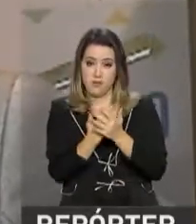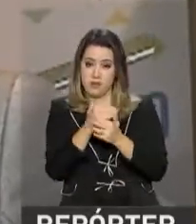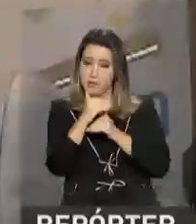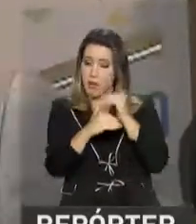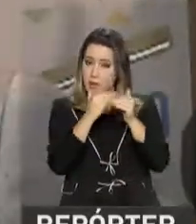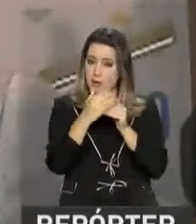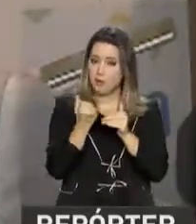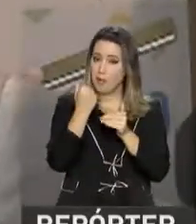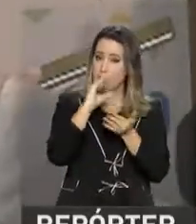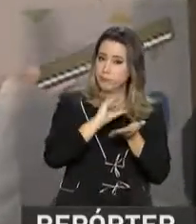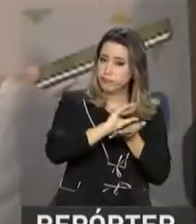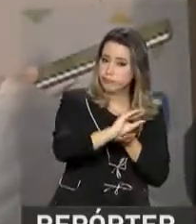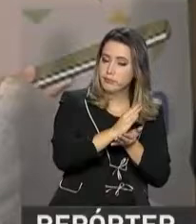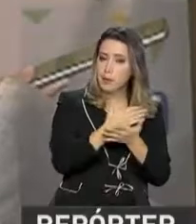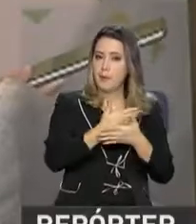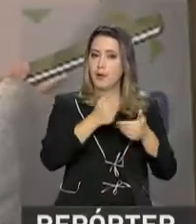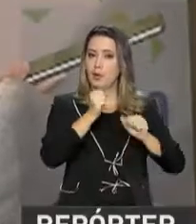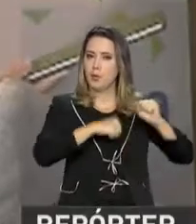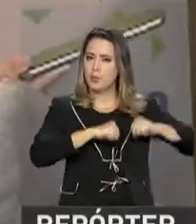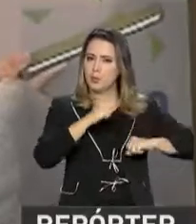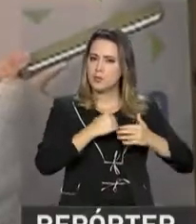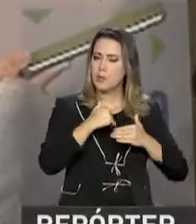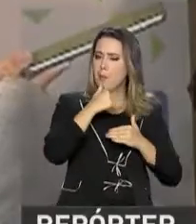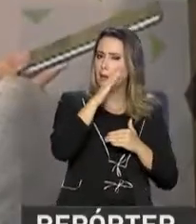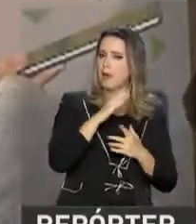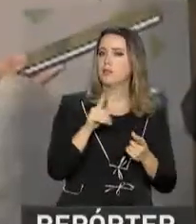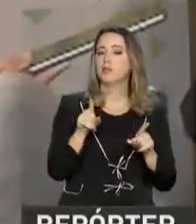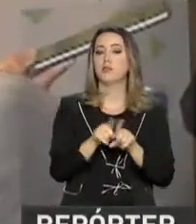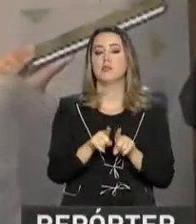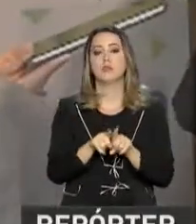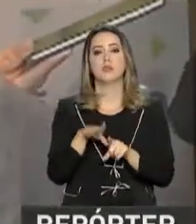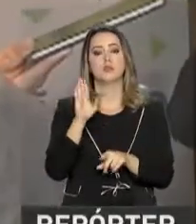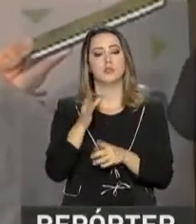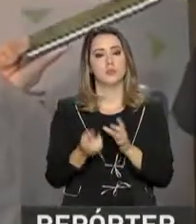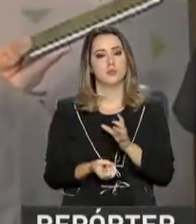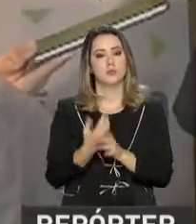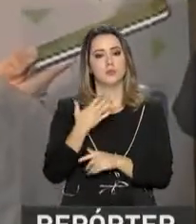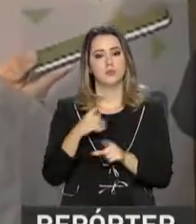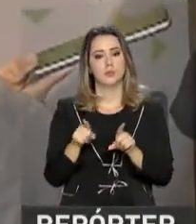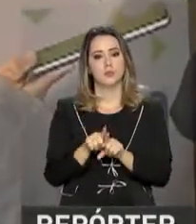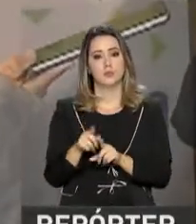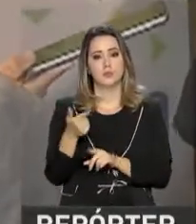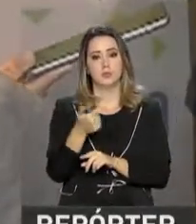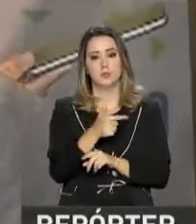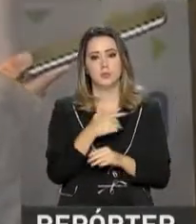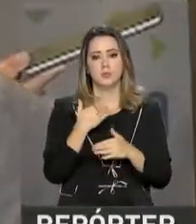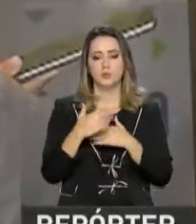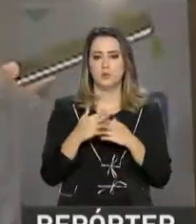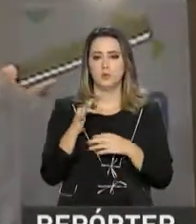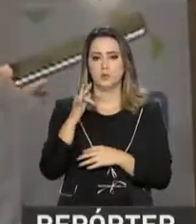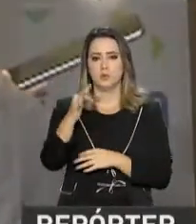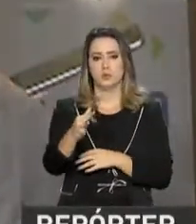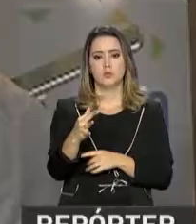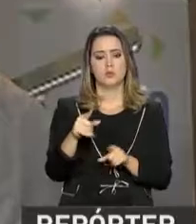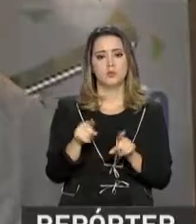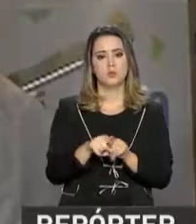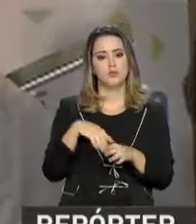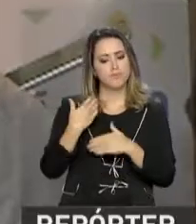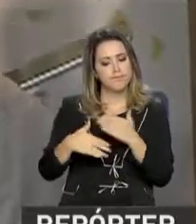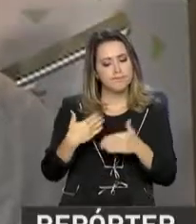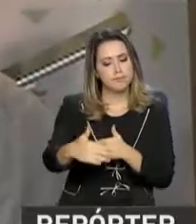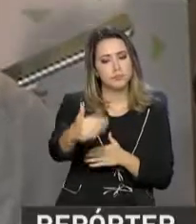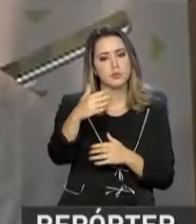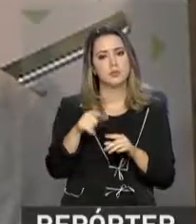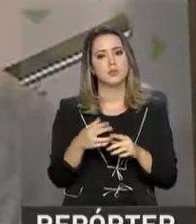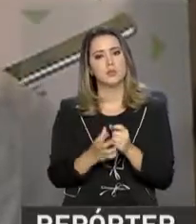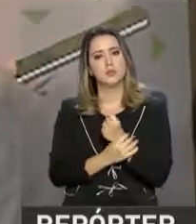dos investimentos, um aumento da produção e também gerando uma perspectiva de